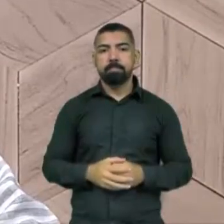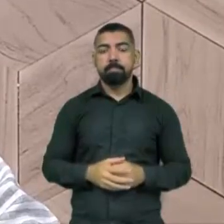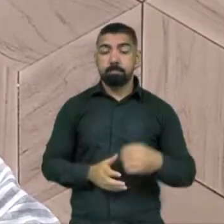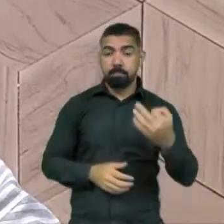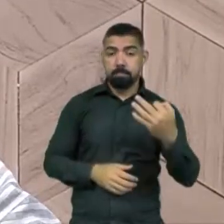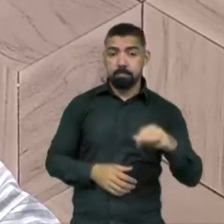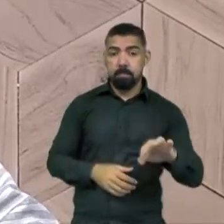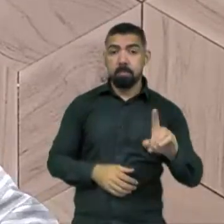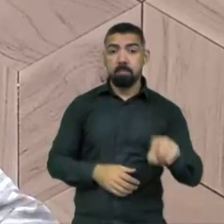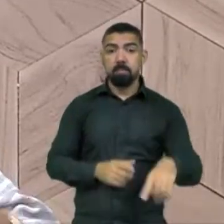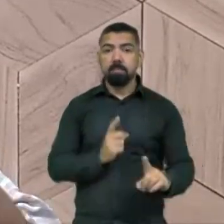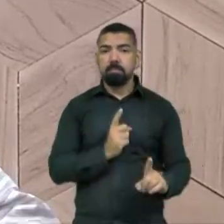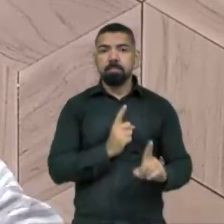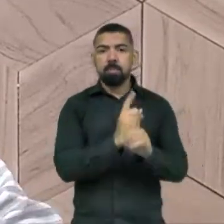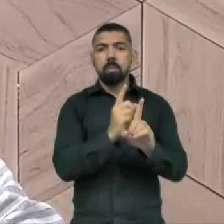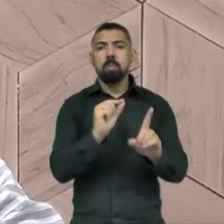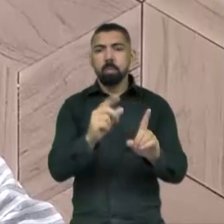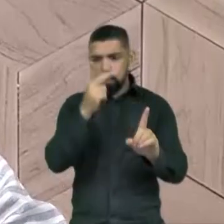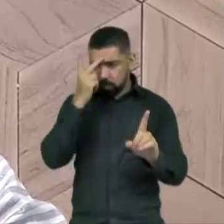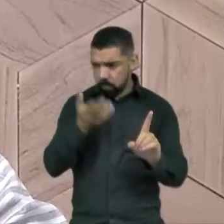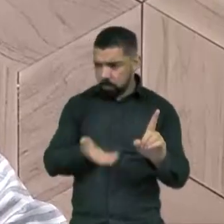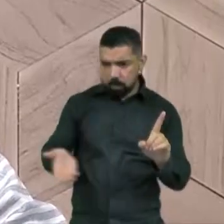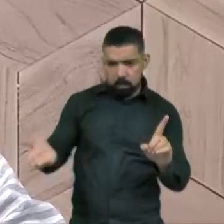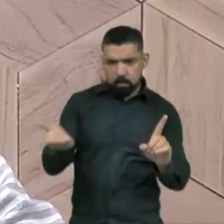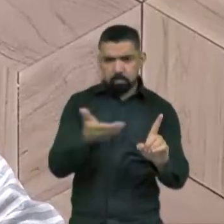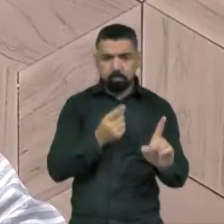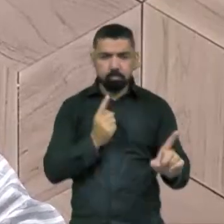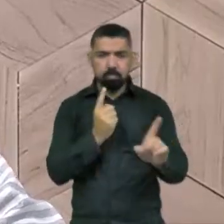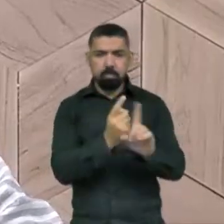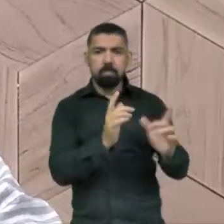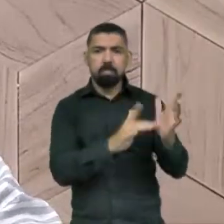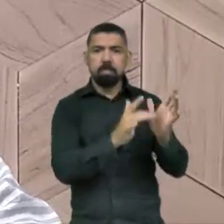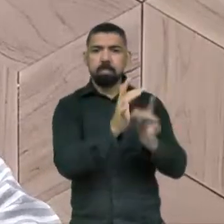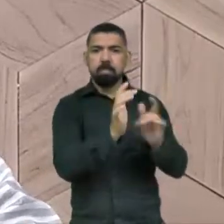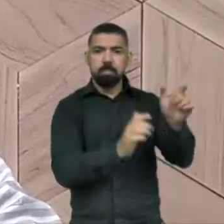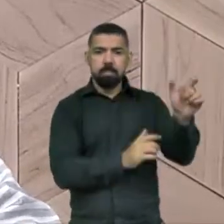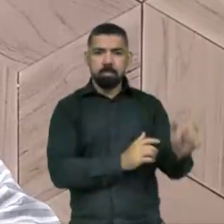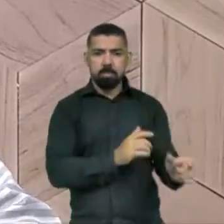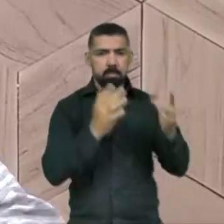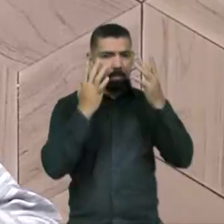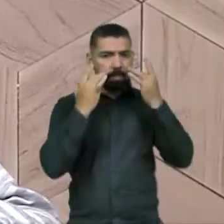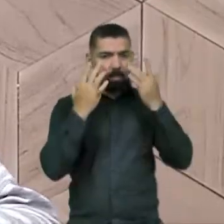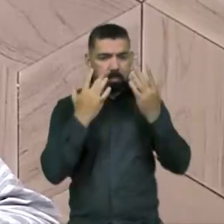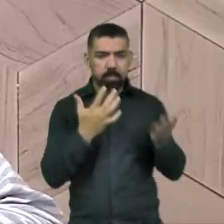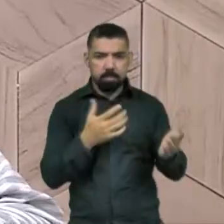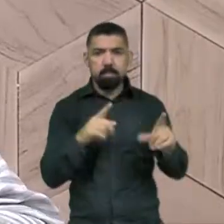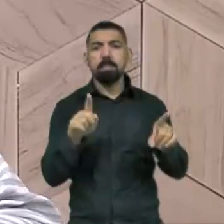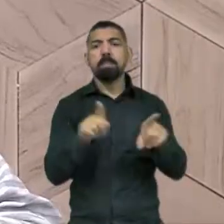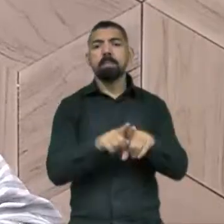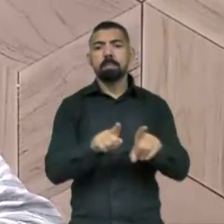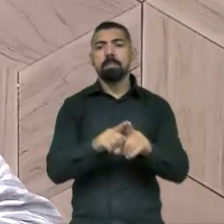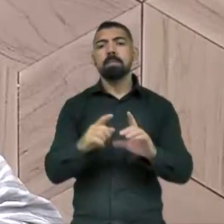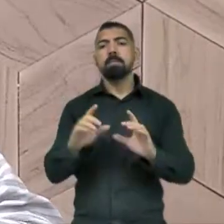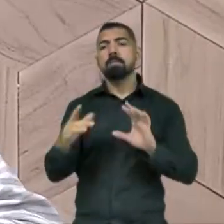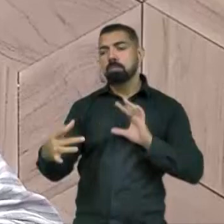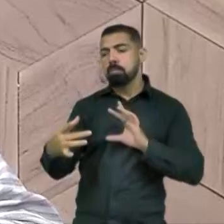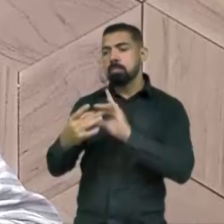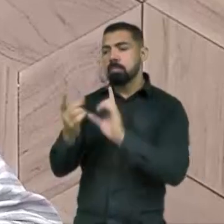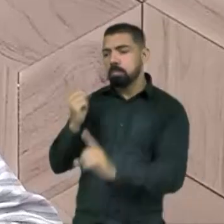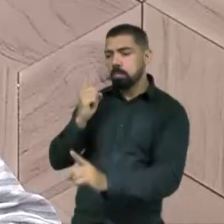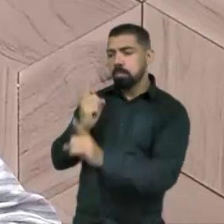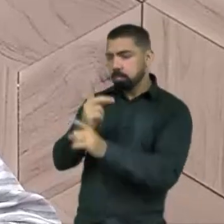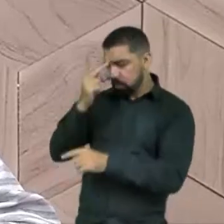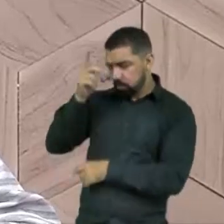um momento onde as pessoas se reencontravam com o Cristo que estava ali no espetáculo, mas também se reencontravam com a pessoa que